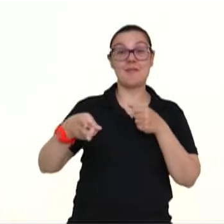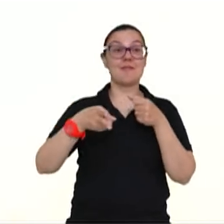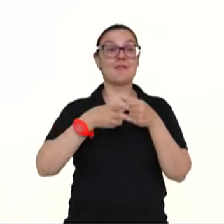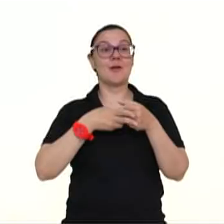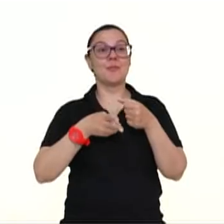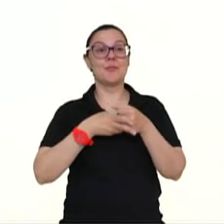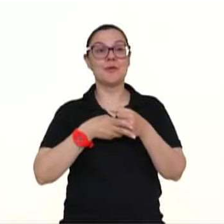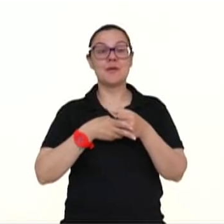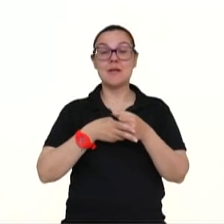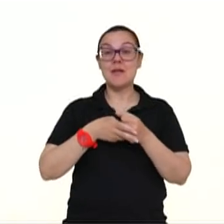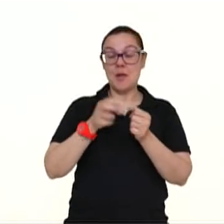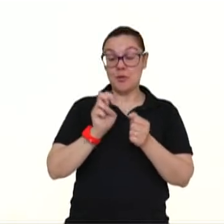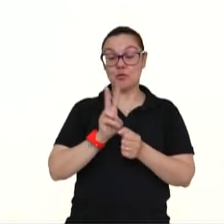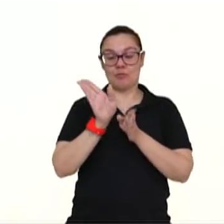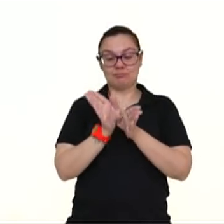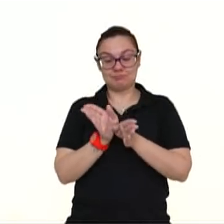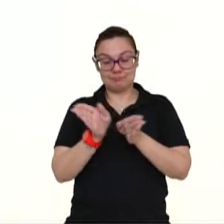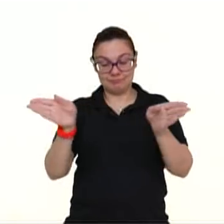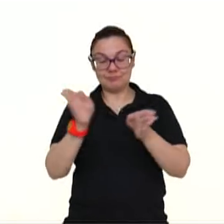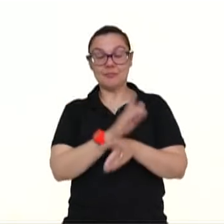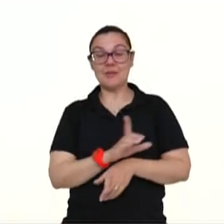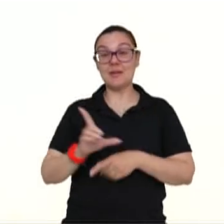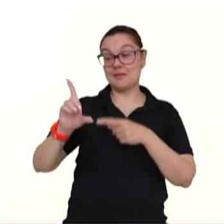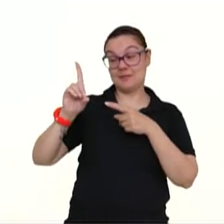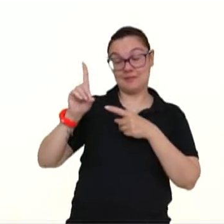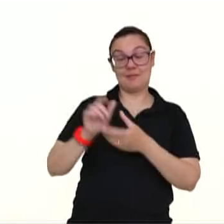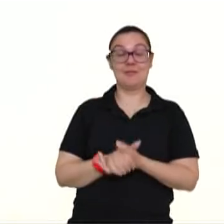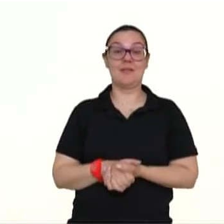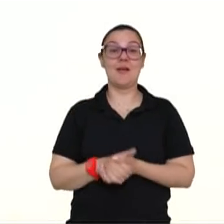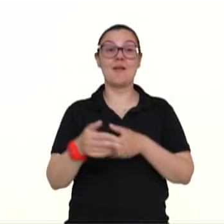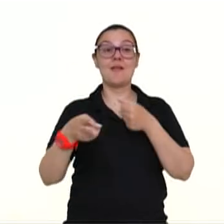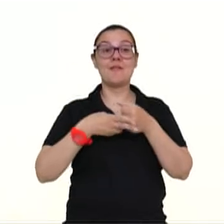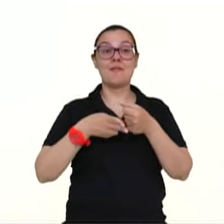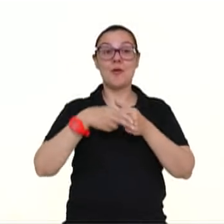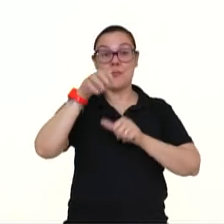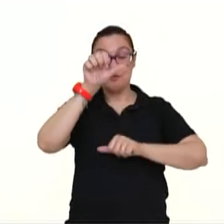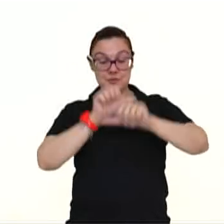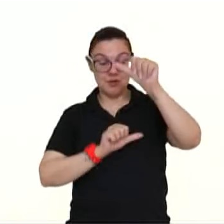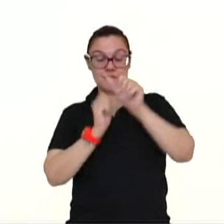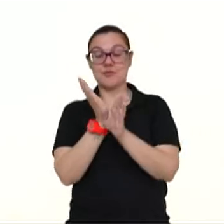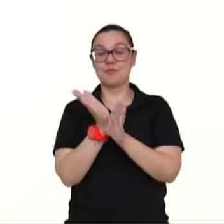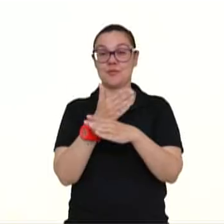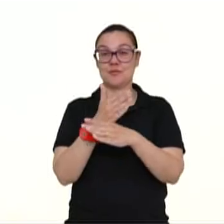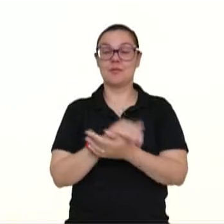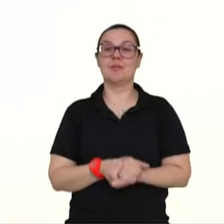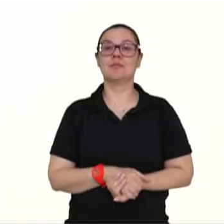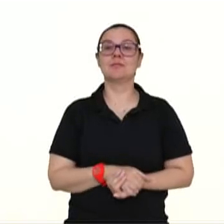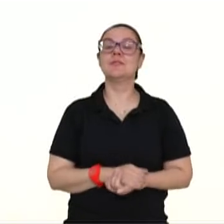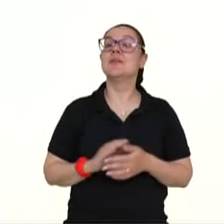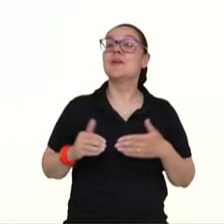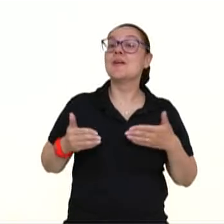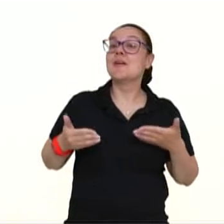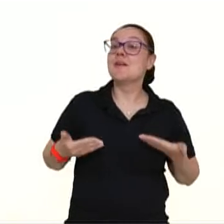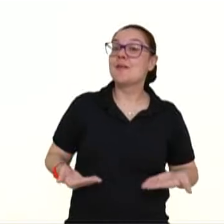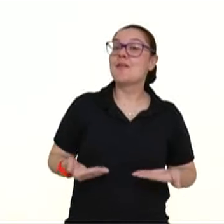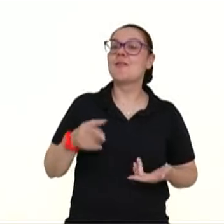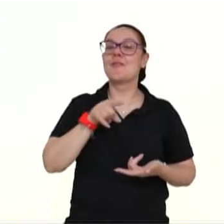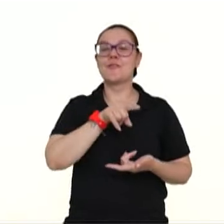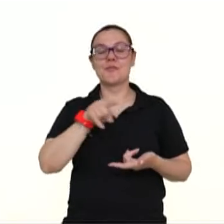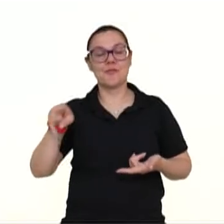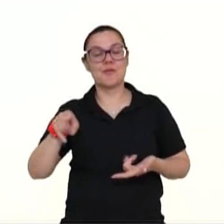C, verbo bitransitivo, letra D, verbo transitivo indireto. Se